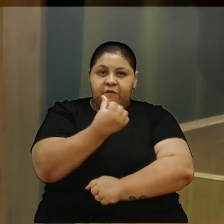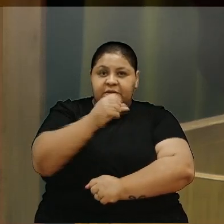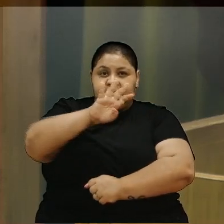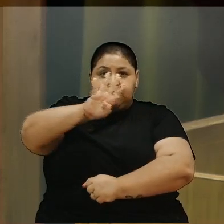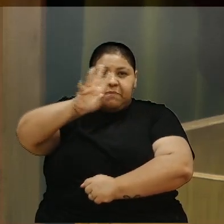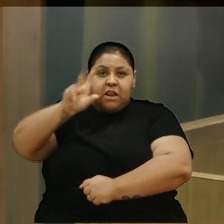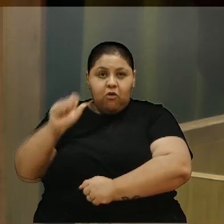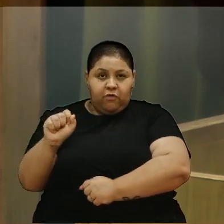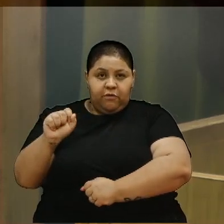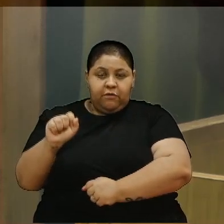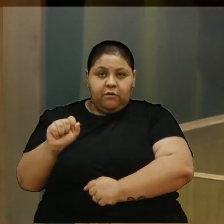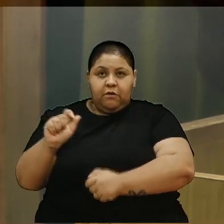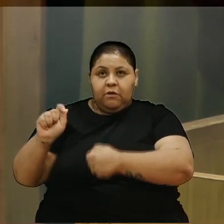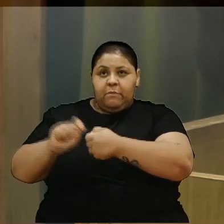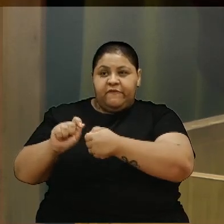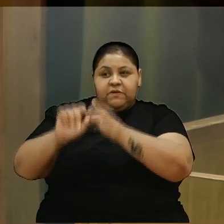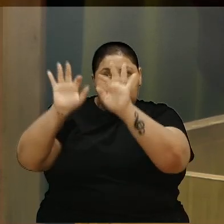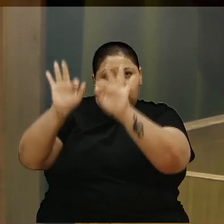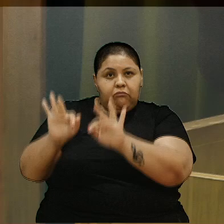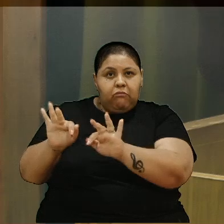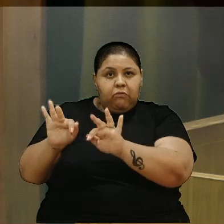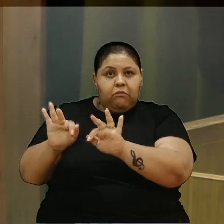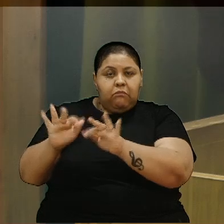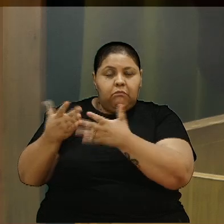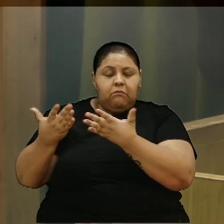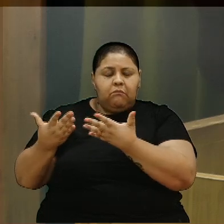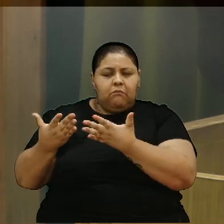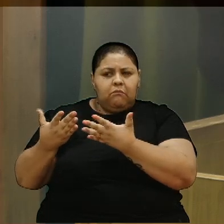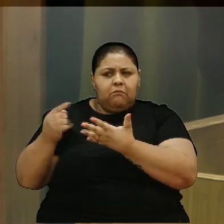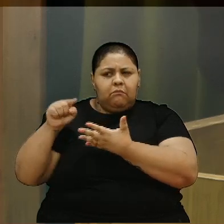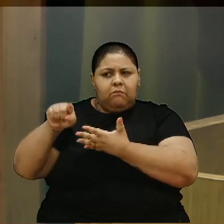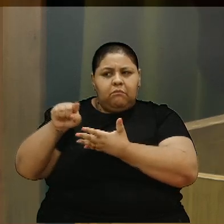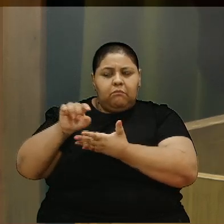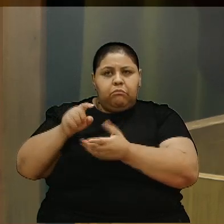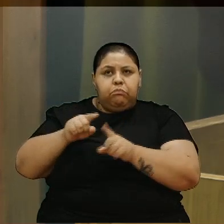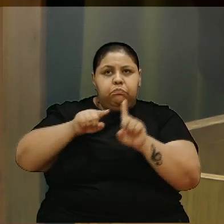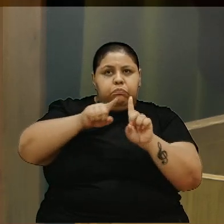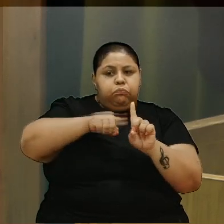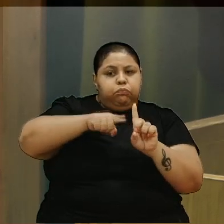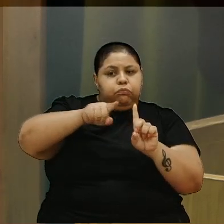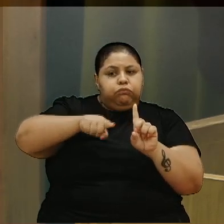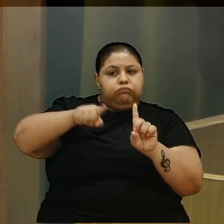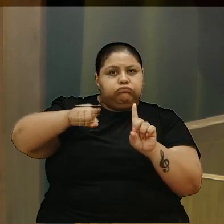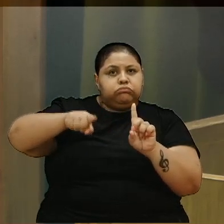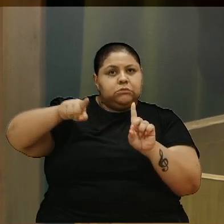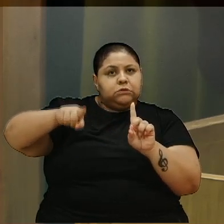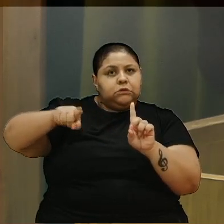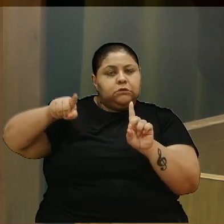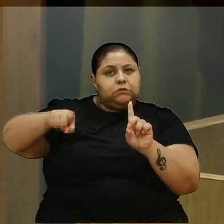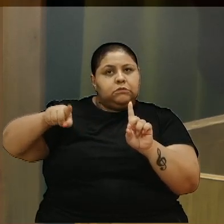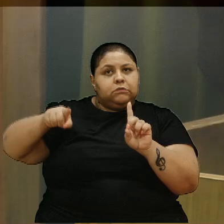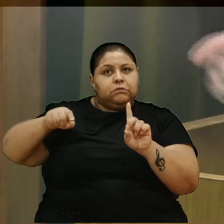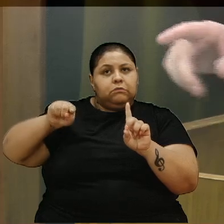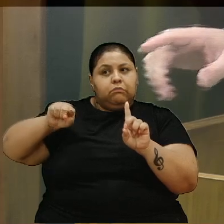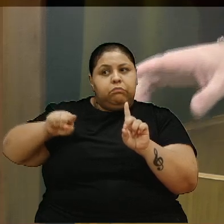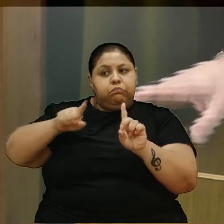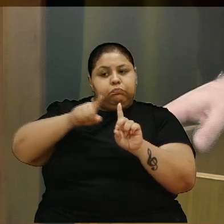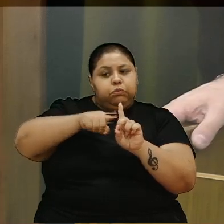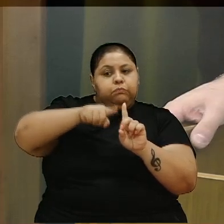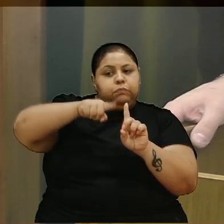bilhões para fazer isenção. E a inflação, logo ali na frente,